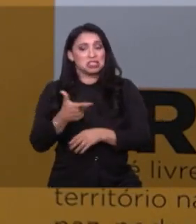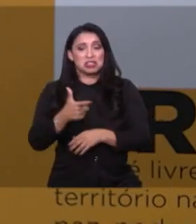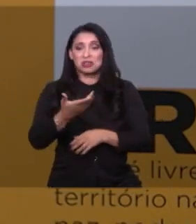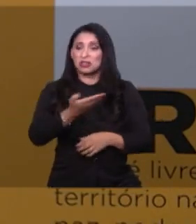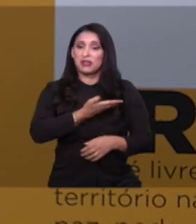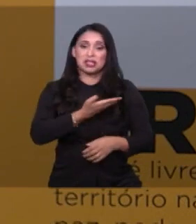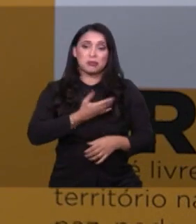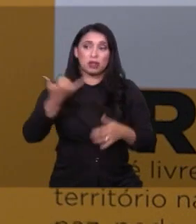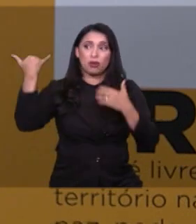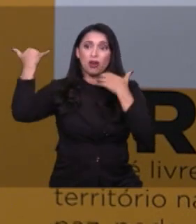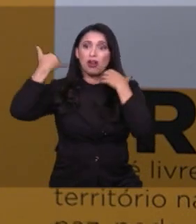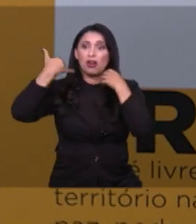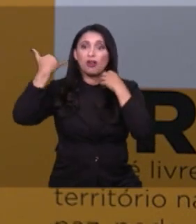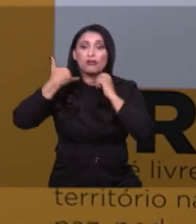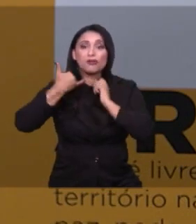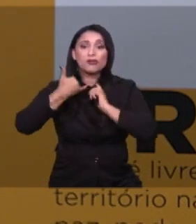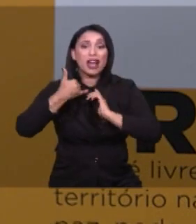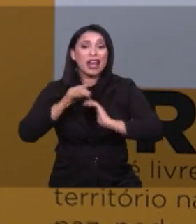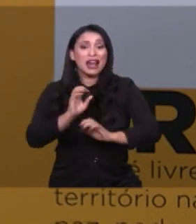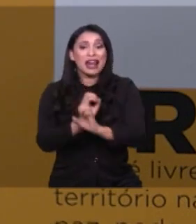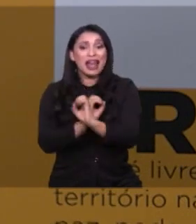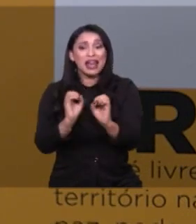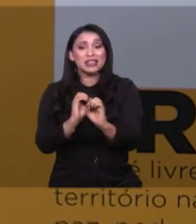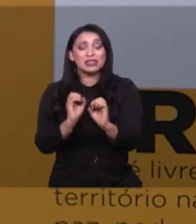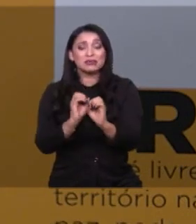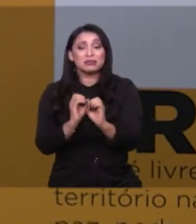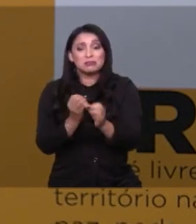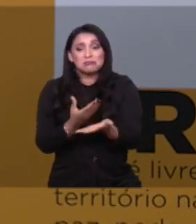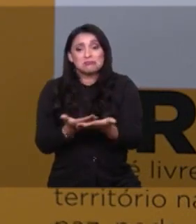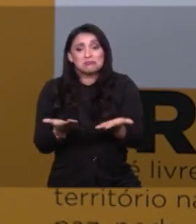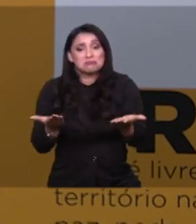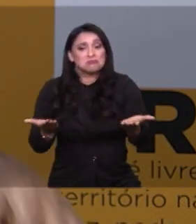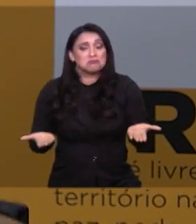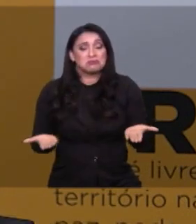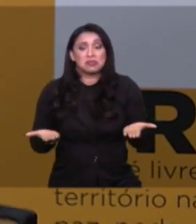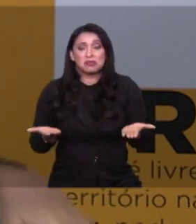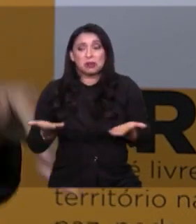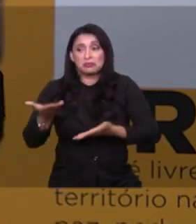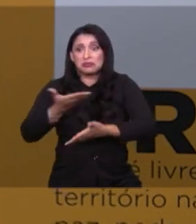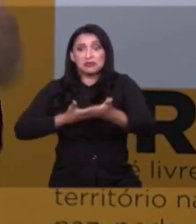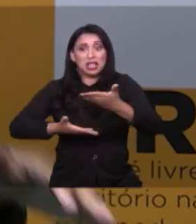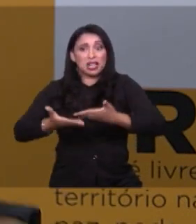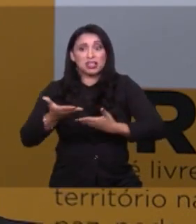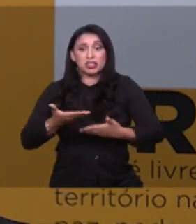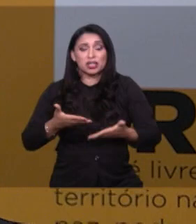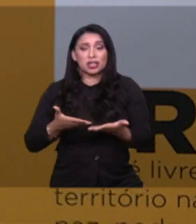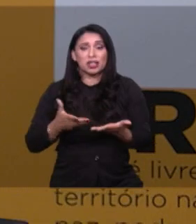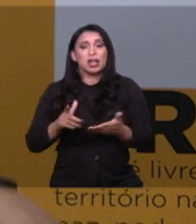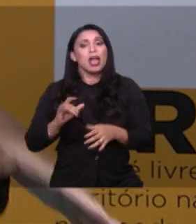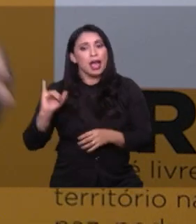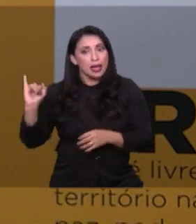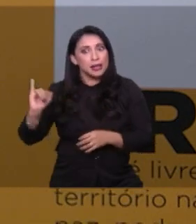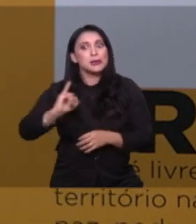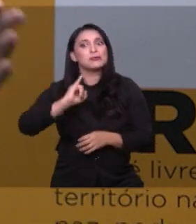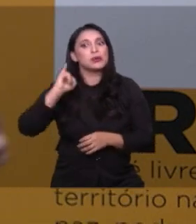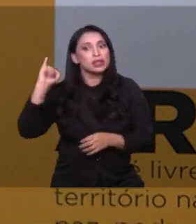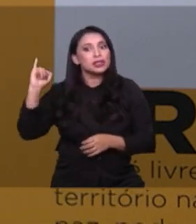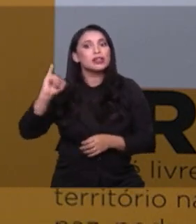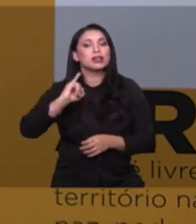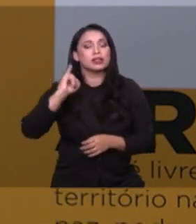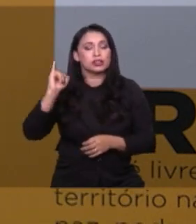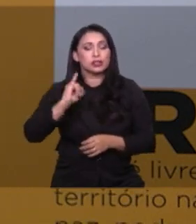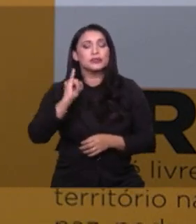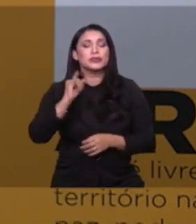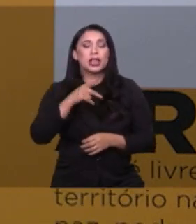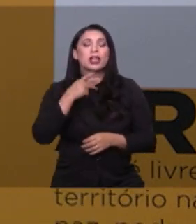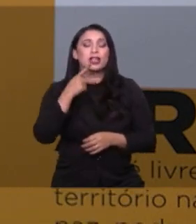falam para mim no momento, eu não vou conseguir interagir. Isso é muito importante. Até eu digo, até